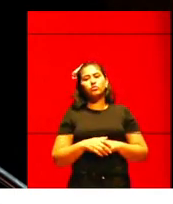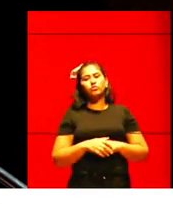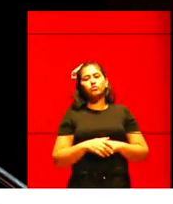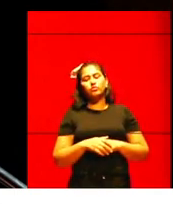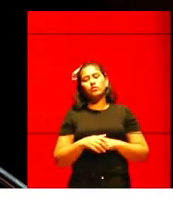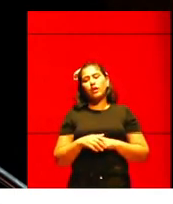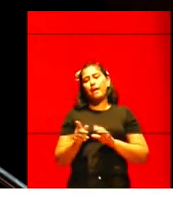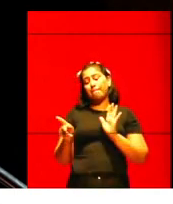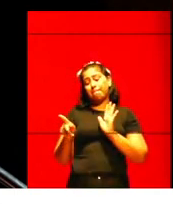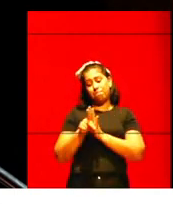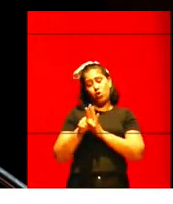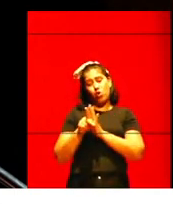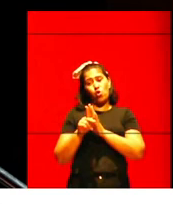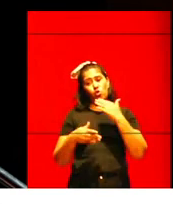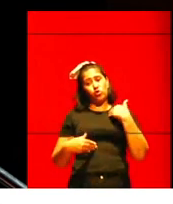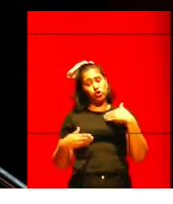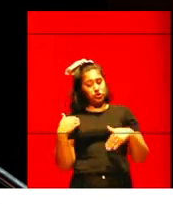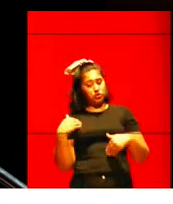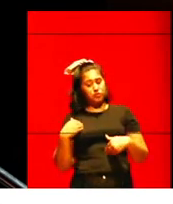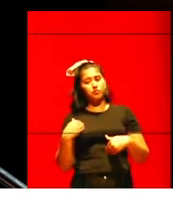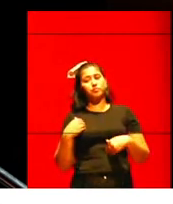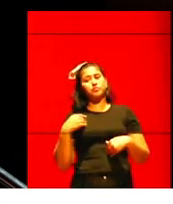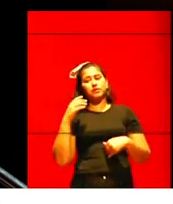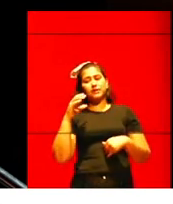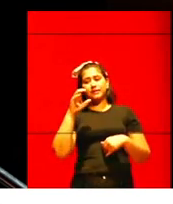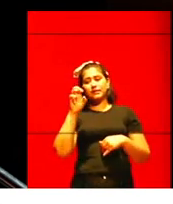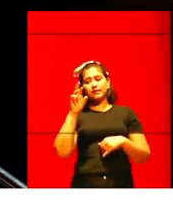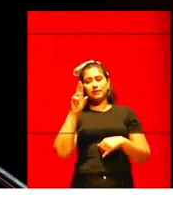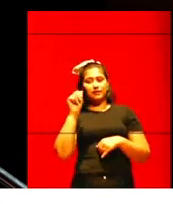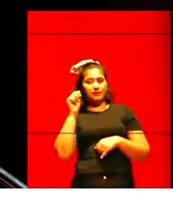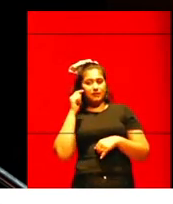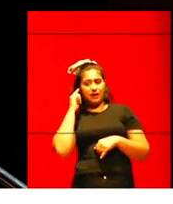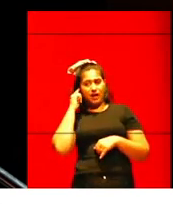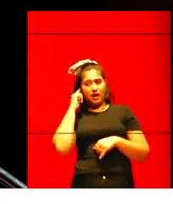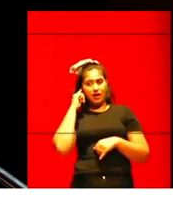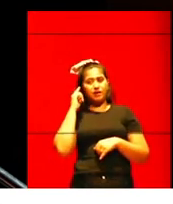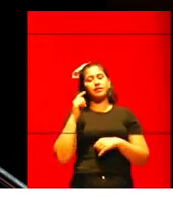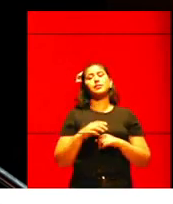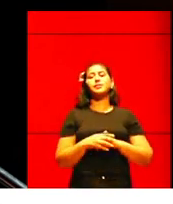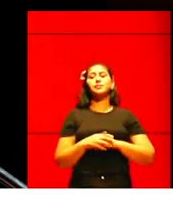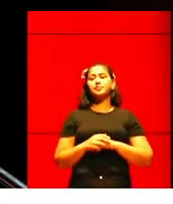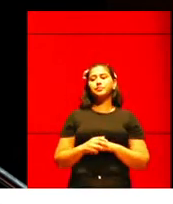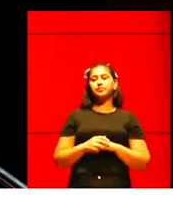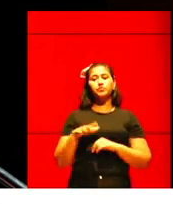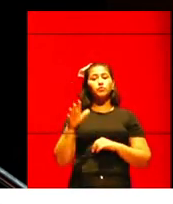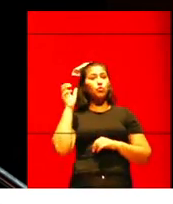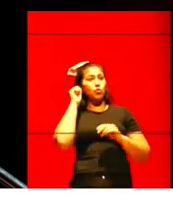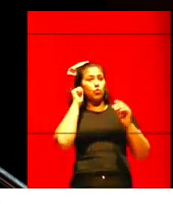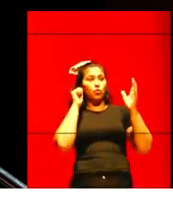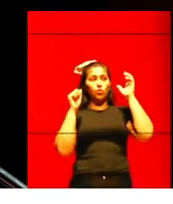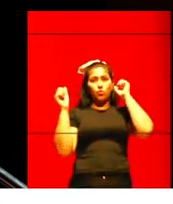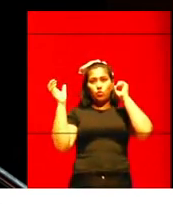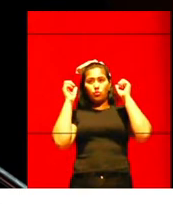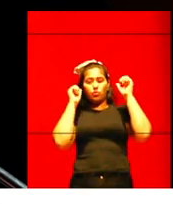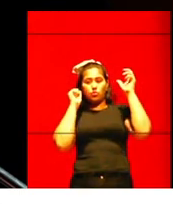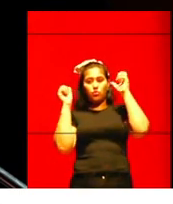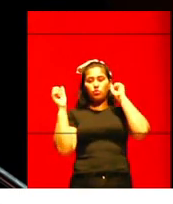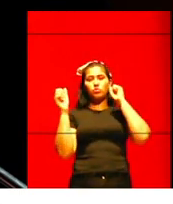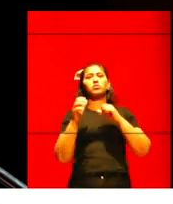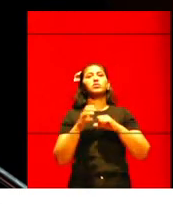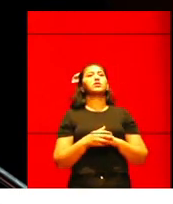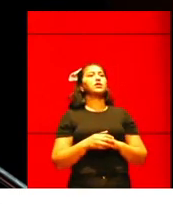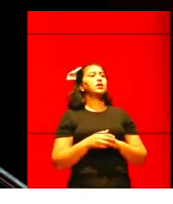nervoso, certo? Impulso nervoso não, o impulso mecânico das ondas sonoras. Próximo.